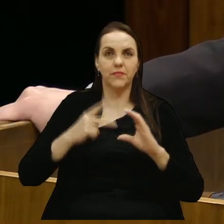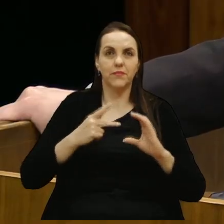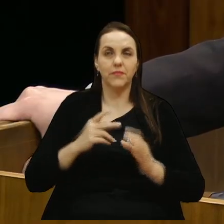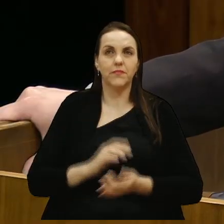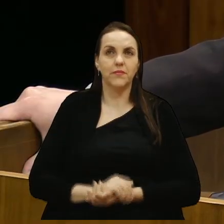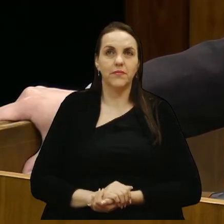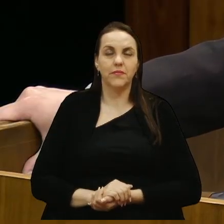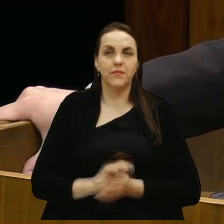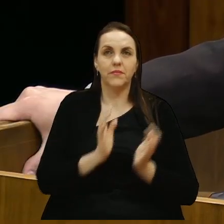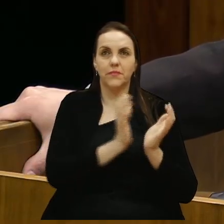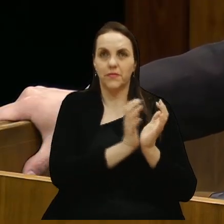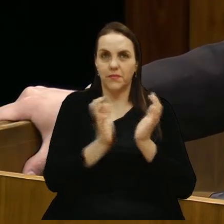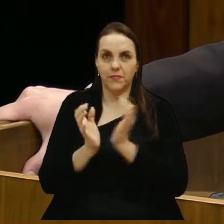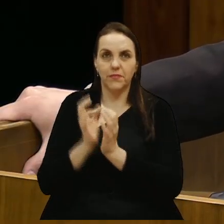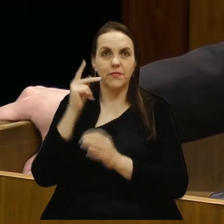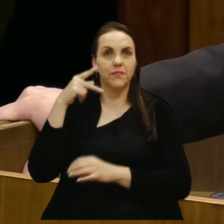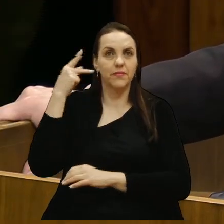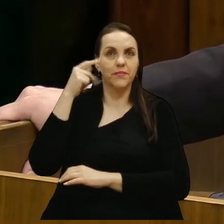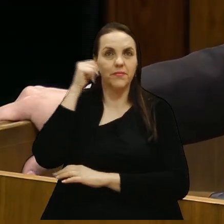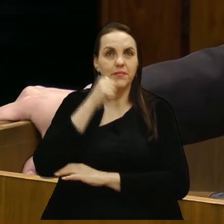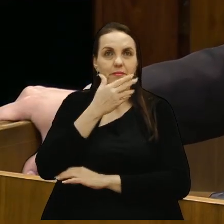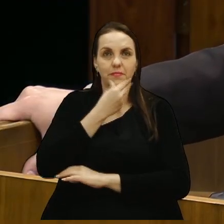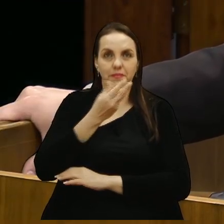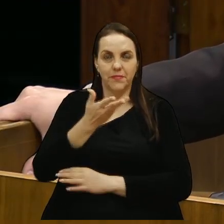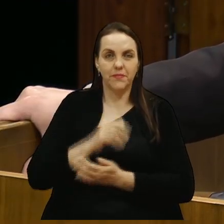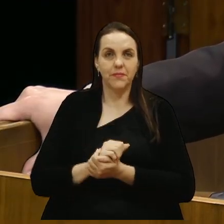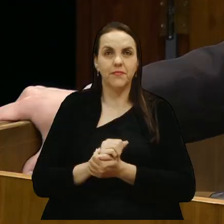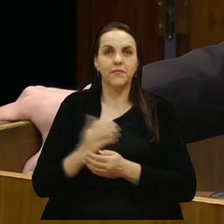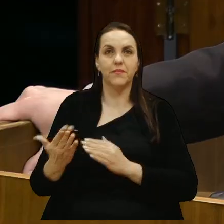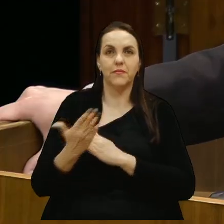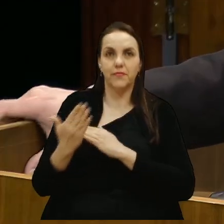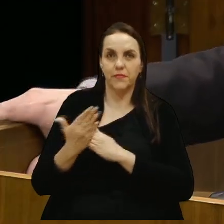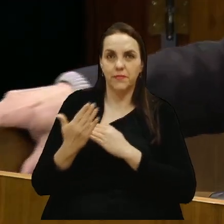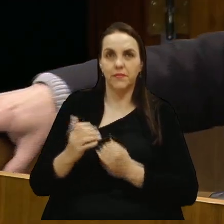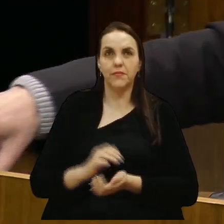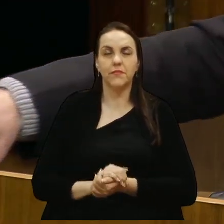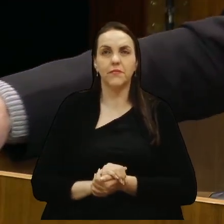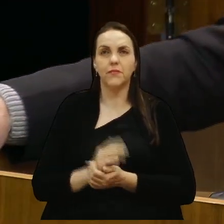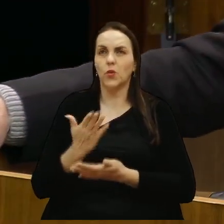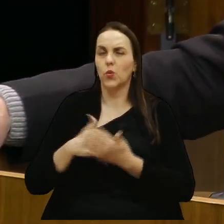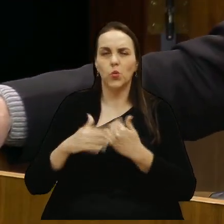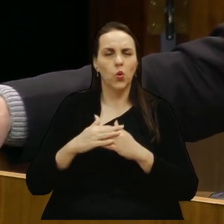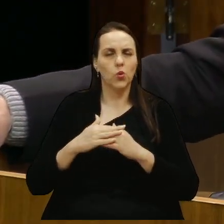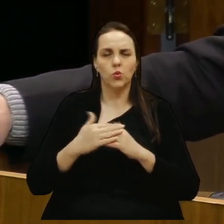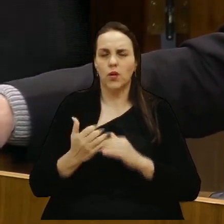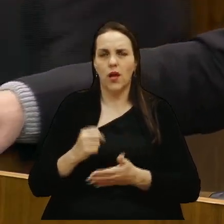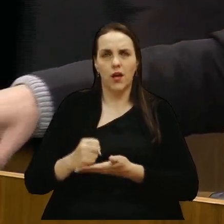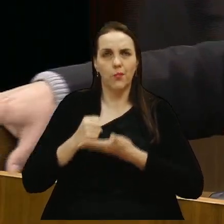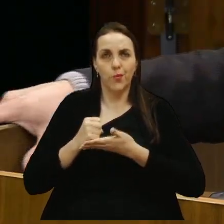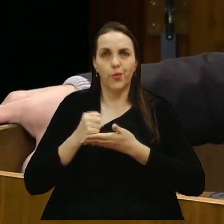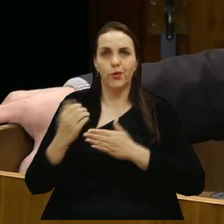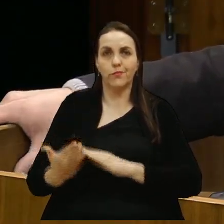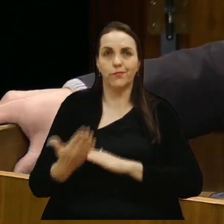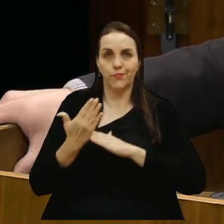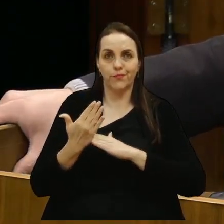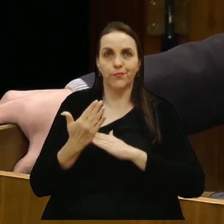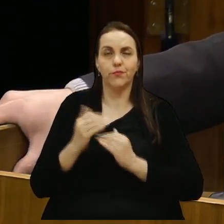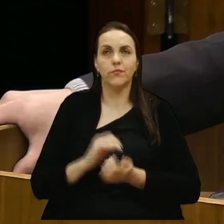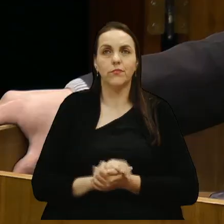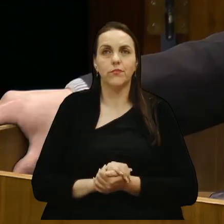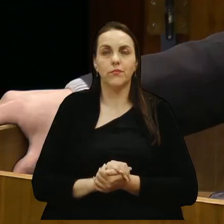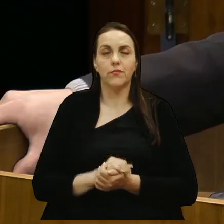Vereadores, colegas vereadoras, vereadores, assessores, por todo o auxílio prestado com as